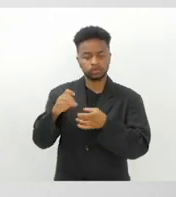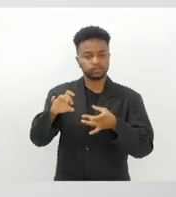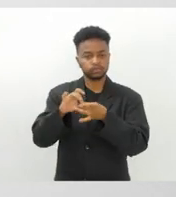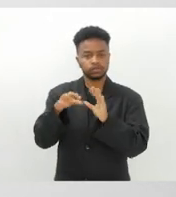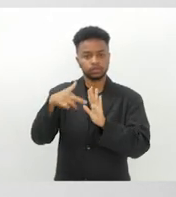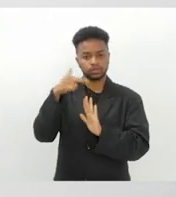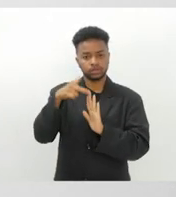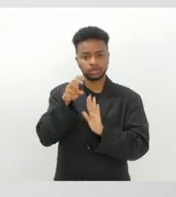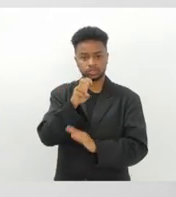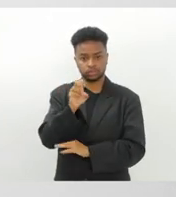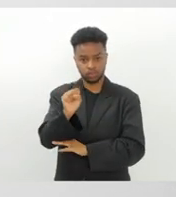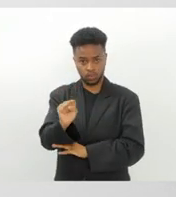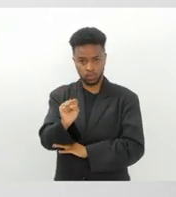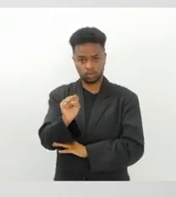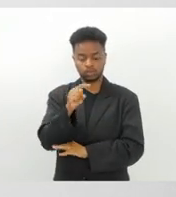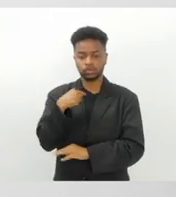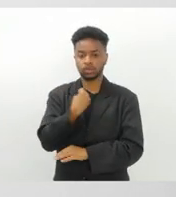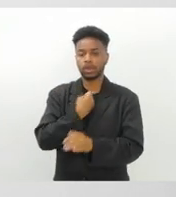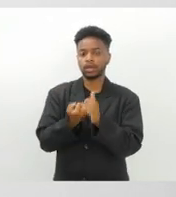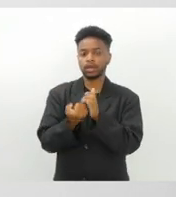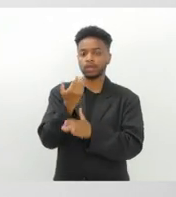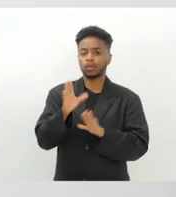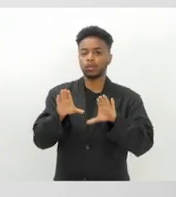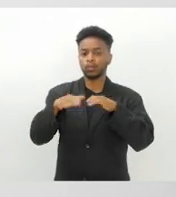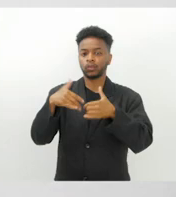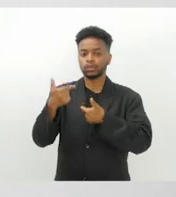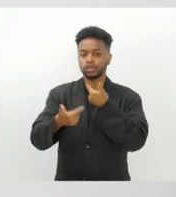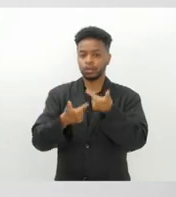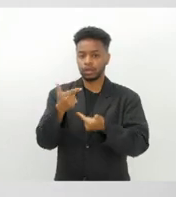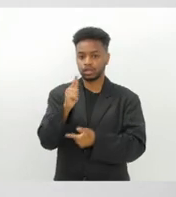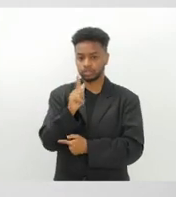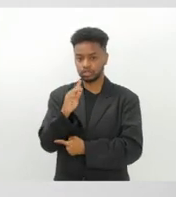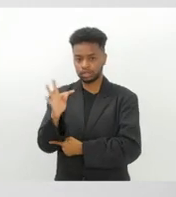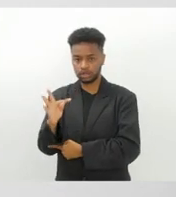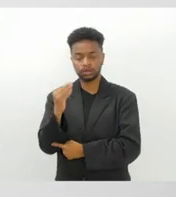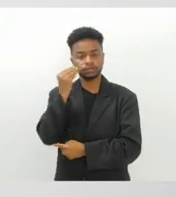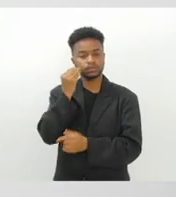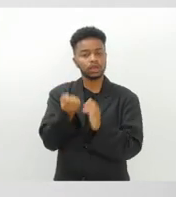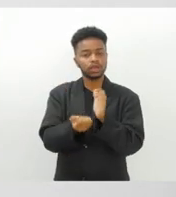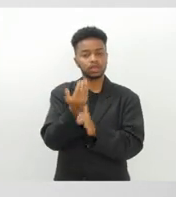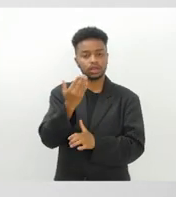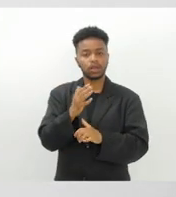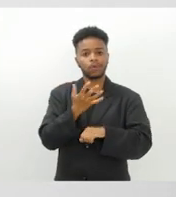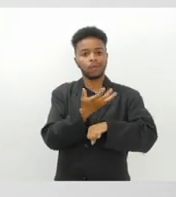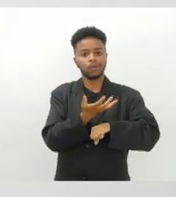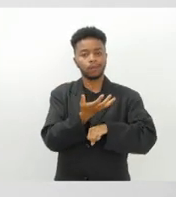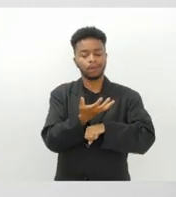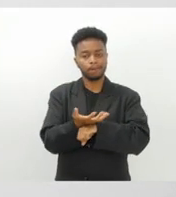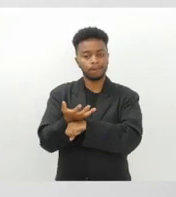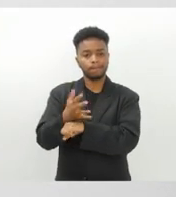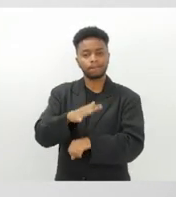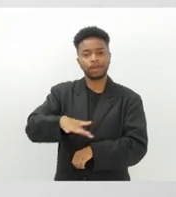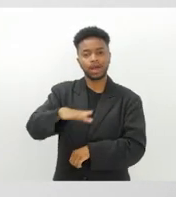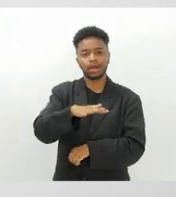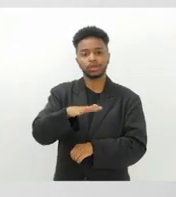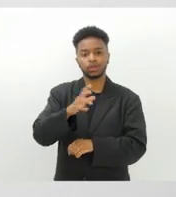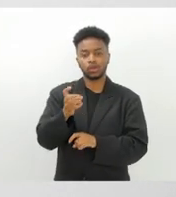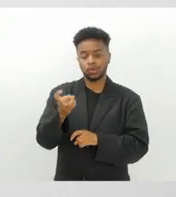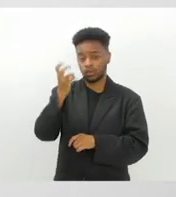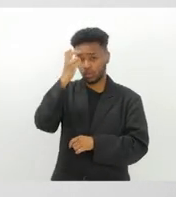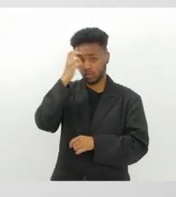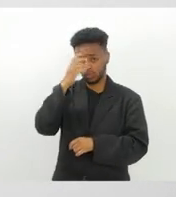Resolução 58, criamos o Grupo de Trabalho para a Implementação do Parque Multicultural do Espaço Sagrado da Curva do